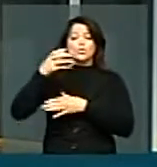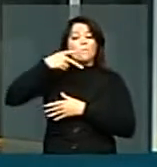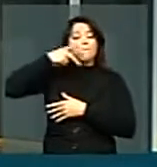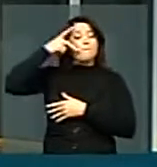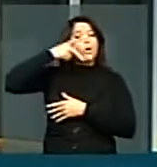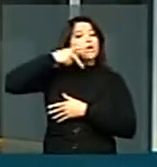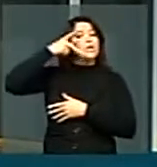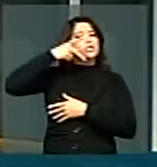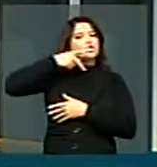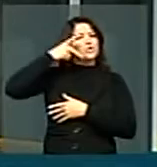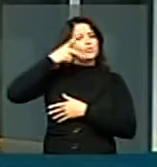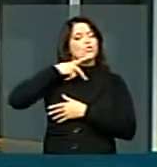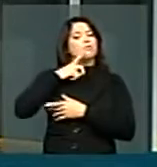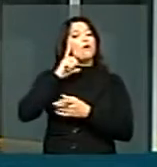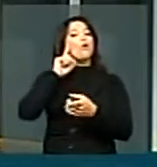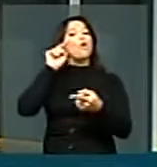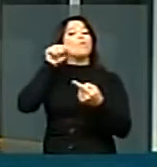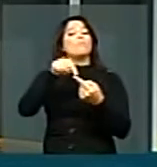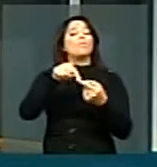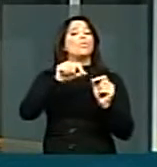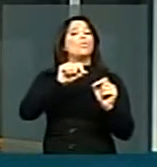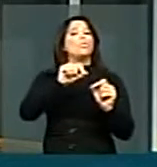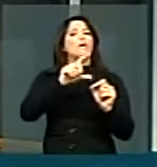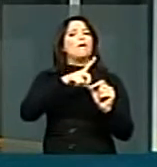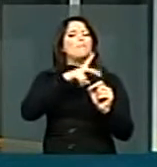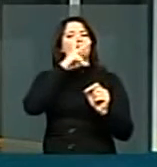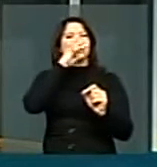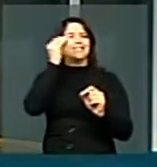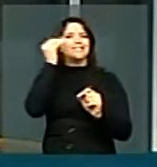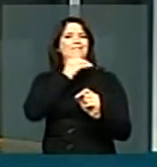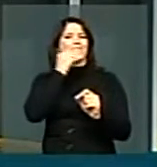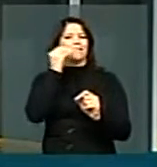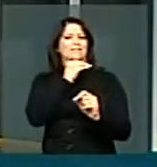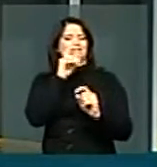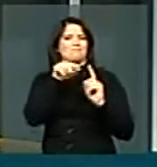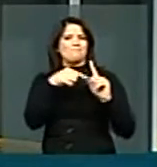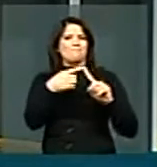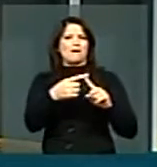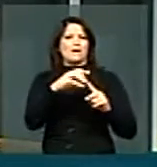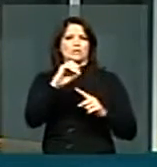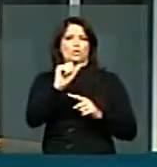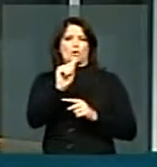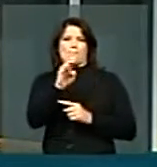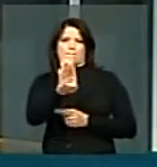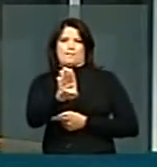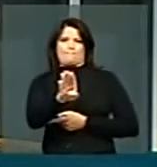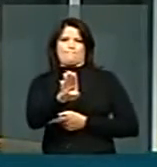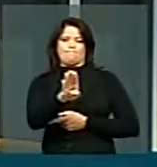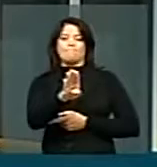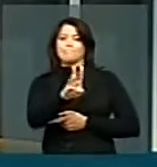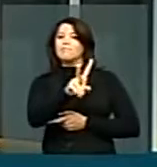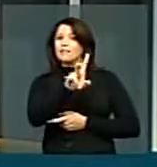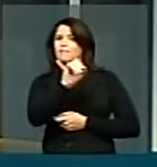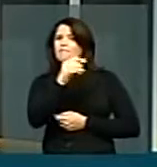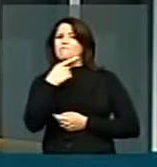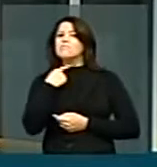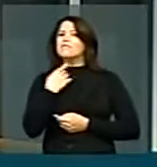políticos, têm como objetivo enfraquecer a Ordem dos Advogados do